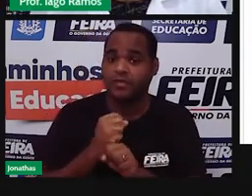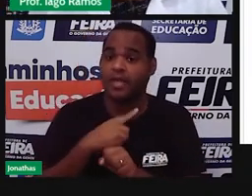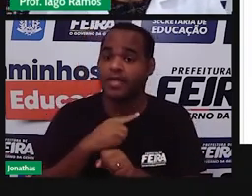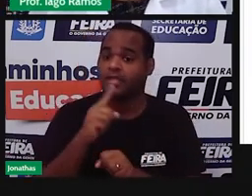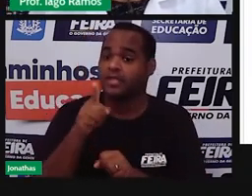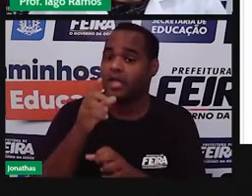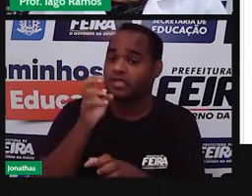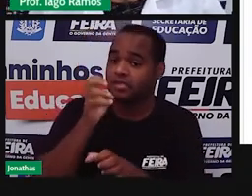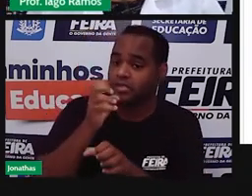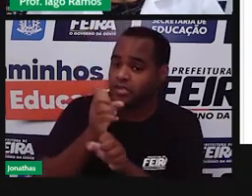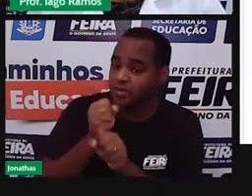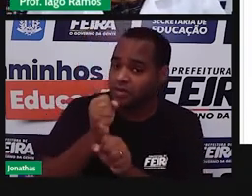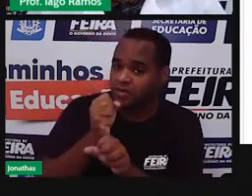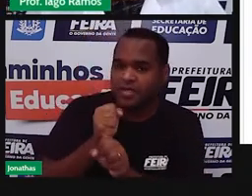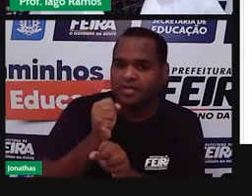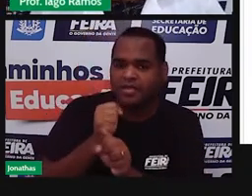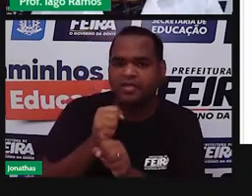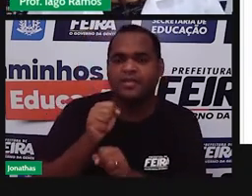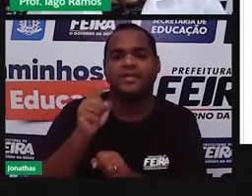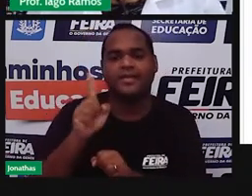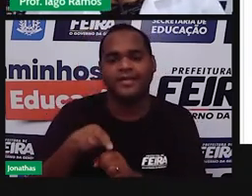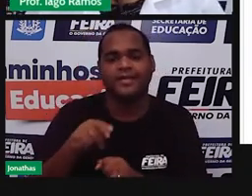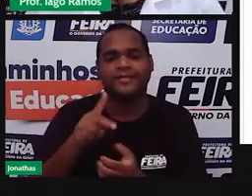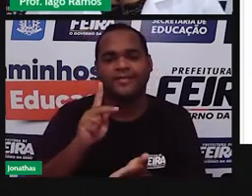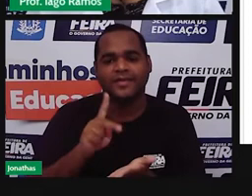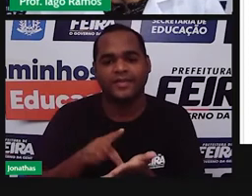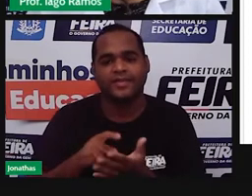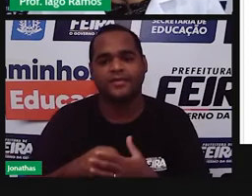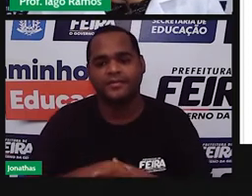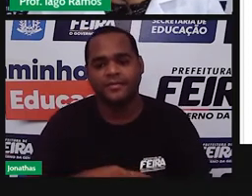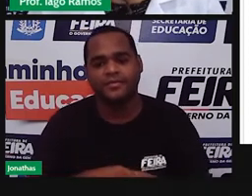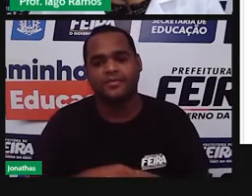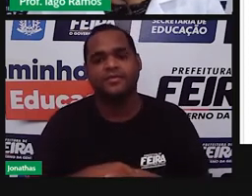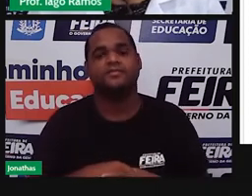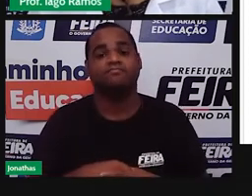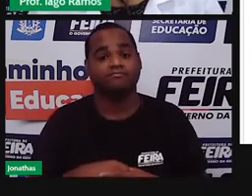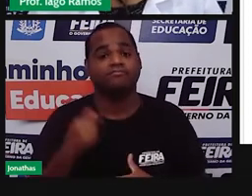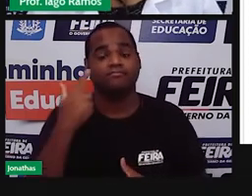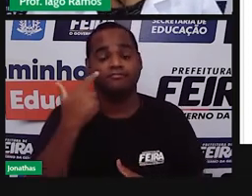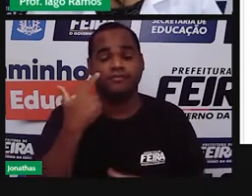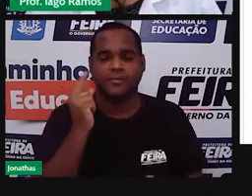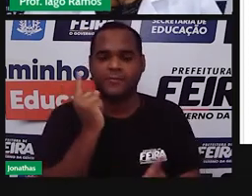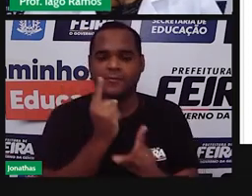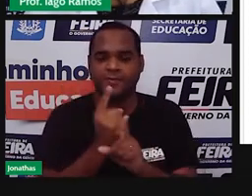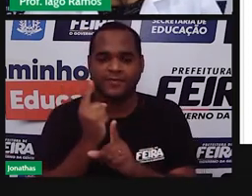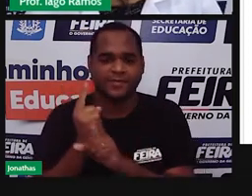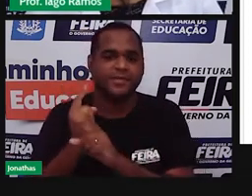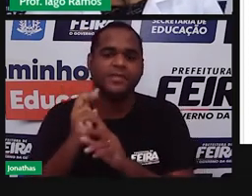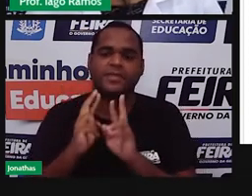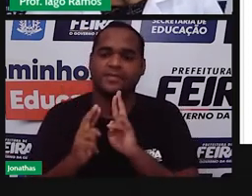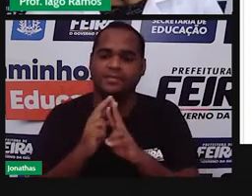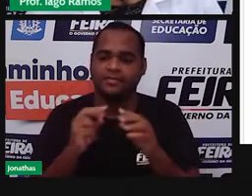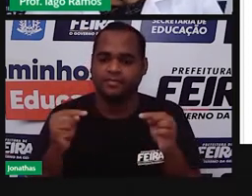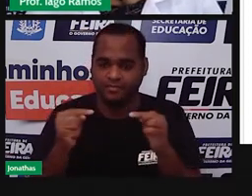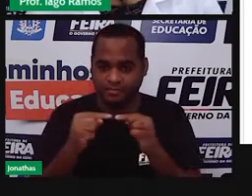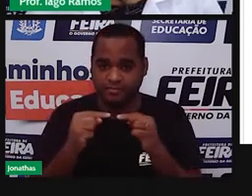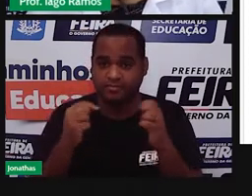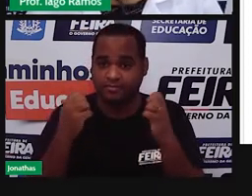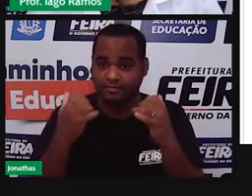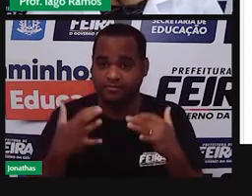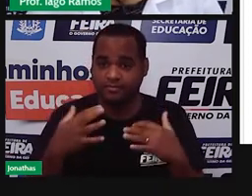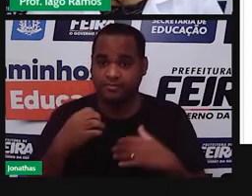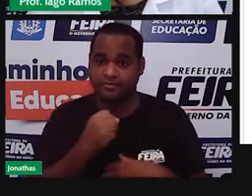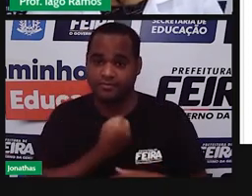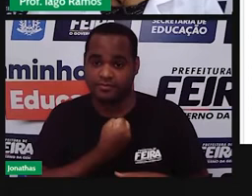essa quantidade aqui para o seu amigo. Mas eu quero que a gente encontre a resposta para isso usando a ideia de